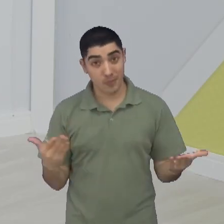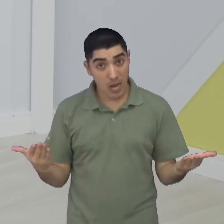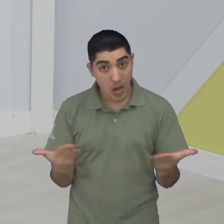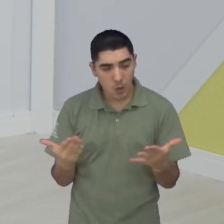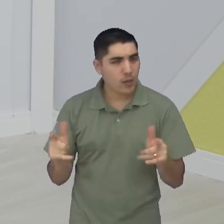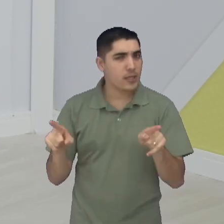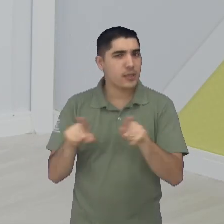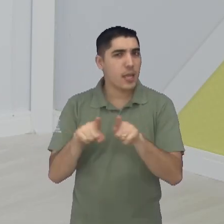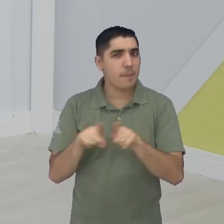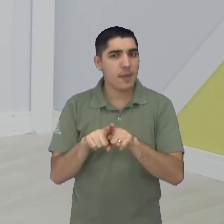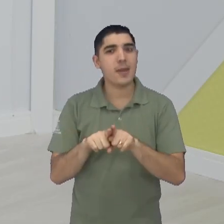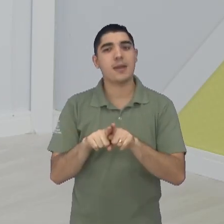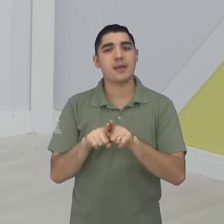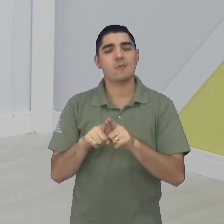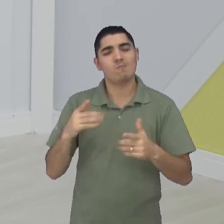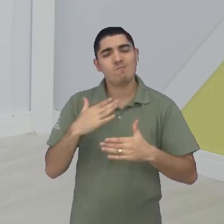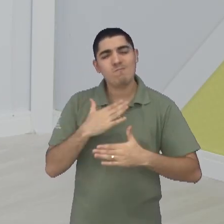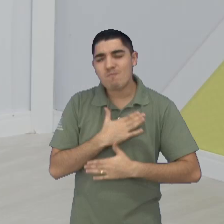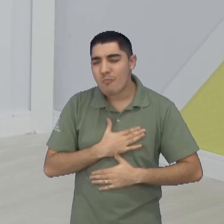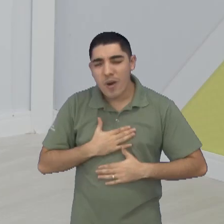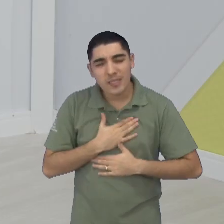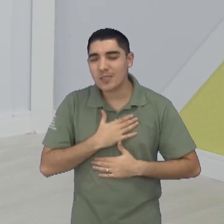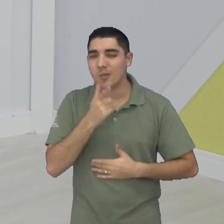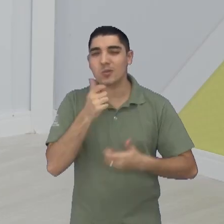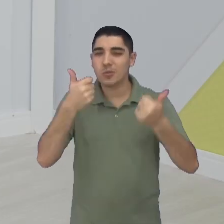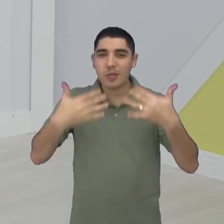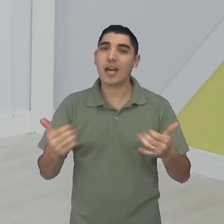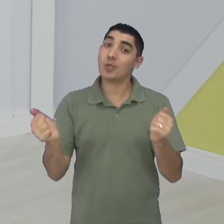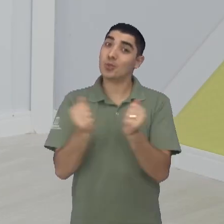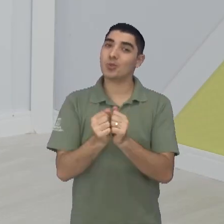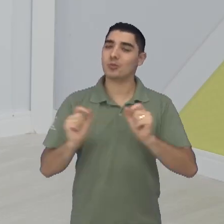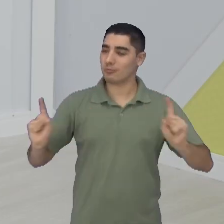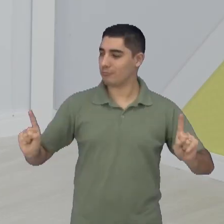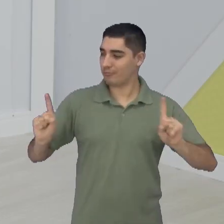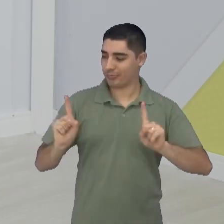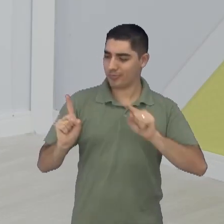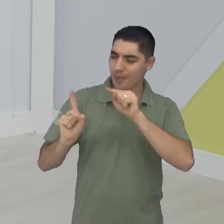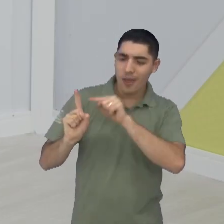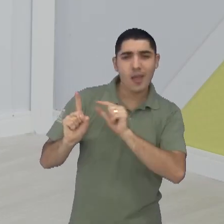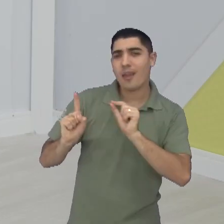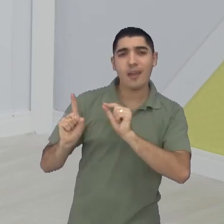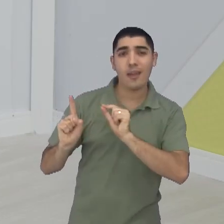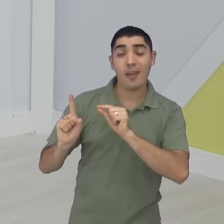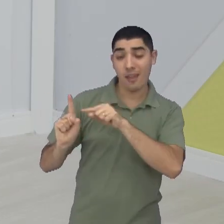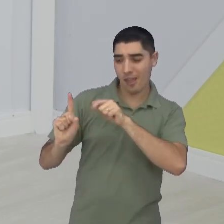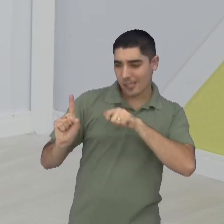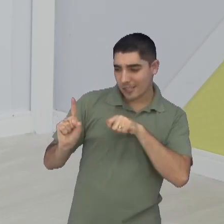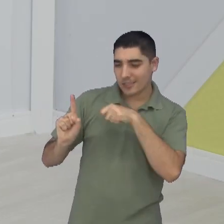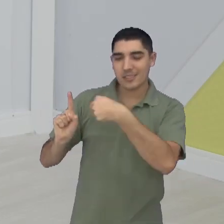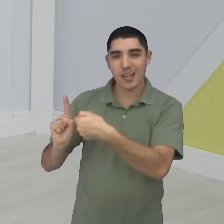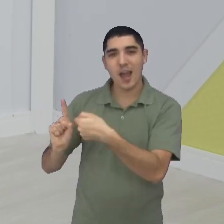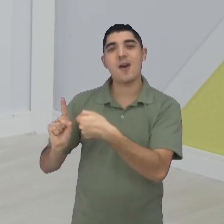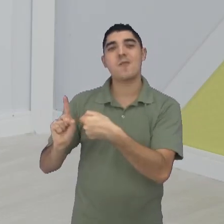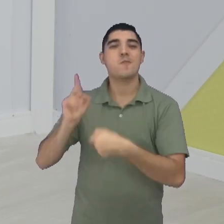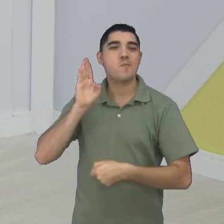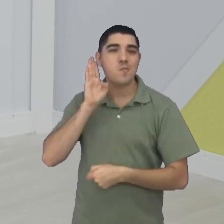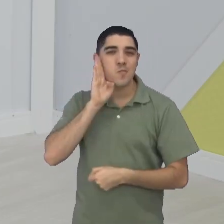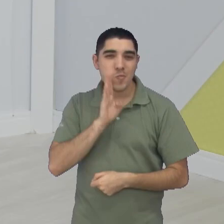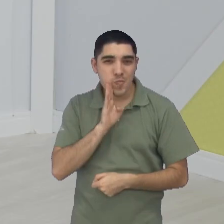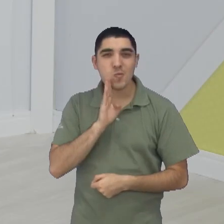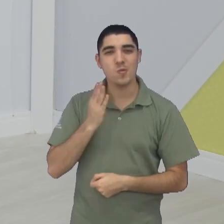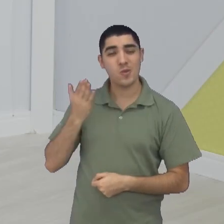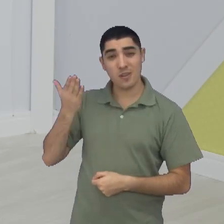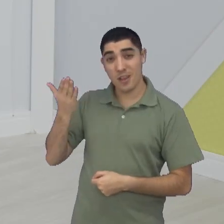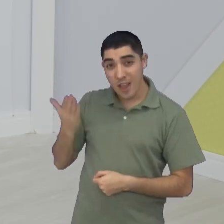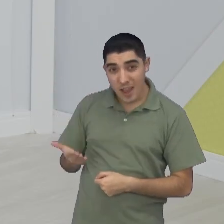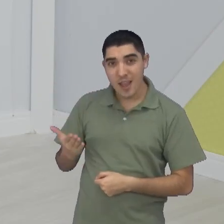vai fazer, aliás, vai ser um prazer inenarrável dividir o Hora do Esporte com ele, o nosso repórter, o nosso produtor, ele que nunca